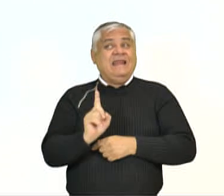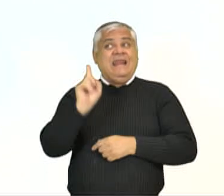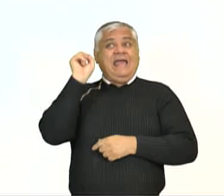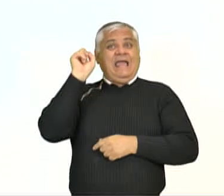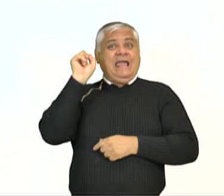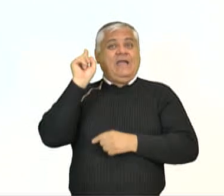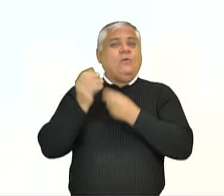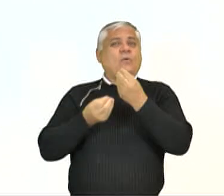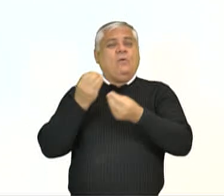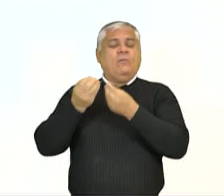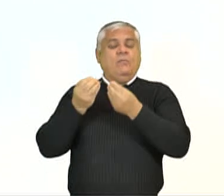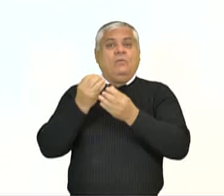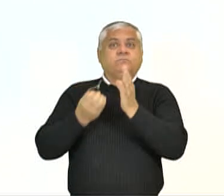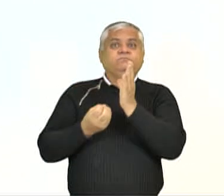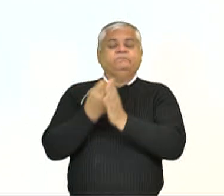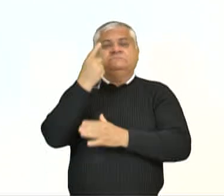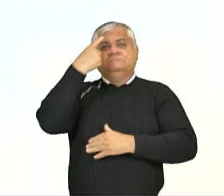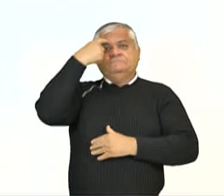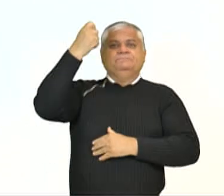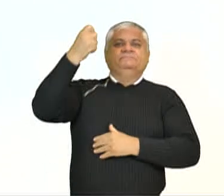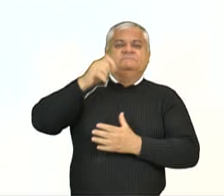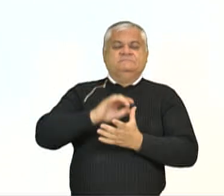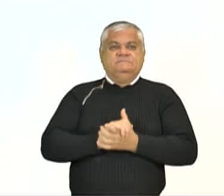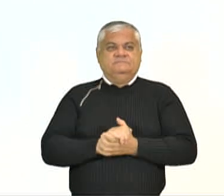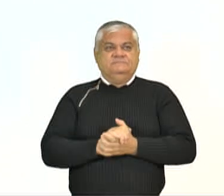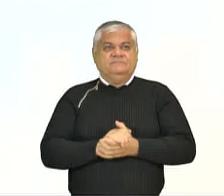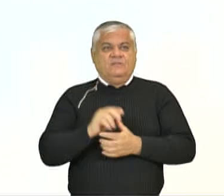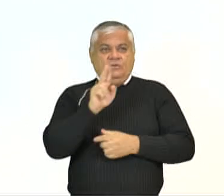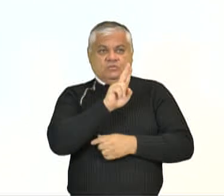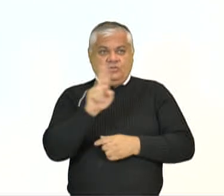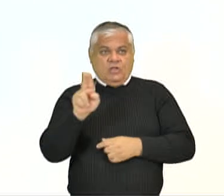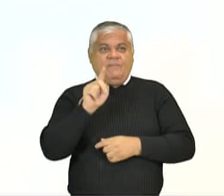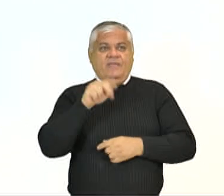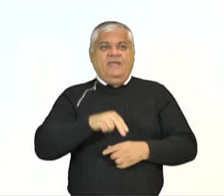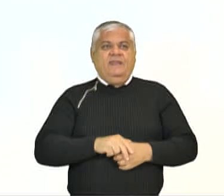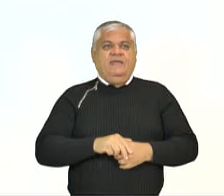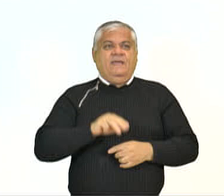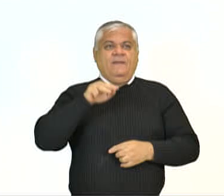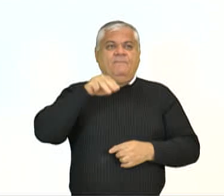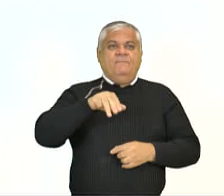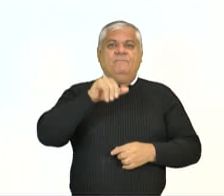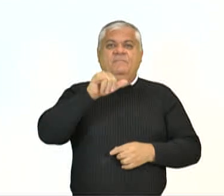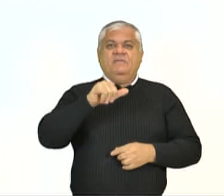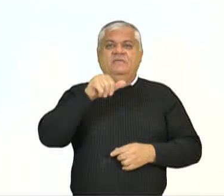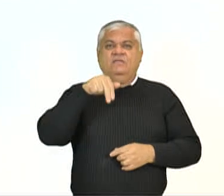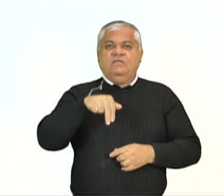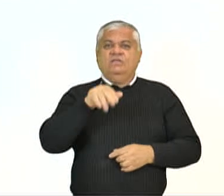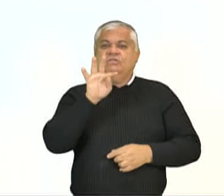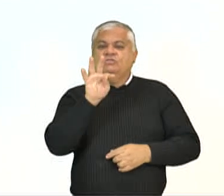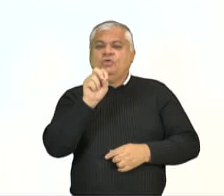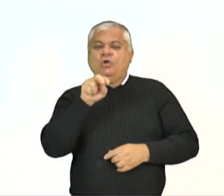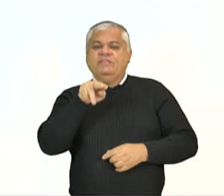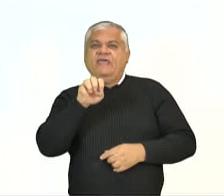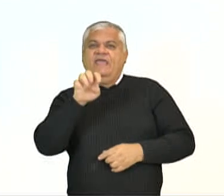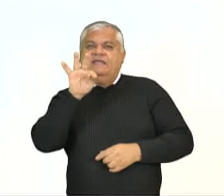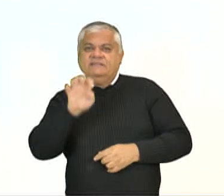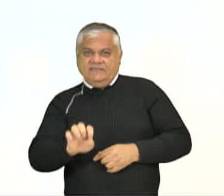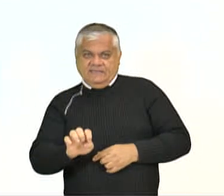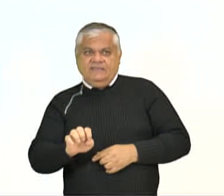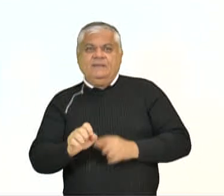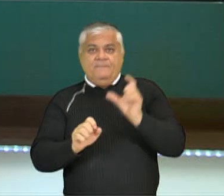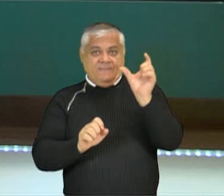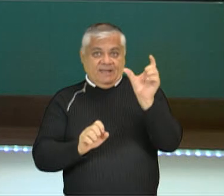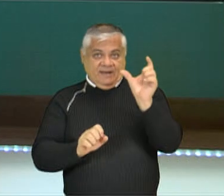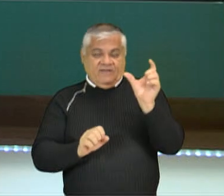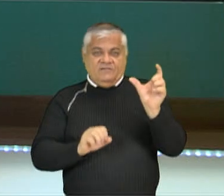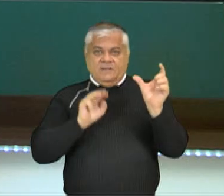atrás. Então, no início, o voleibol se chamava mintonete ou então minonete. A gente consegue achar, são